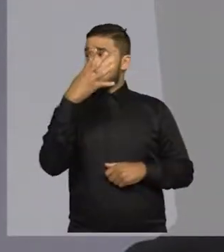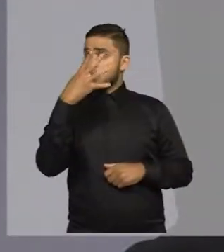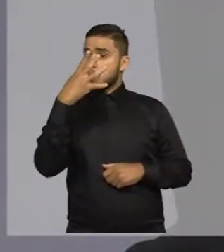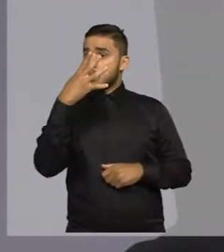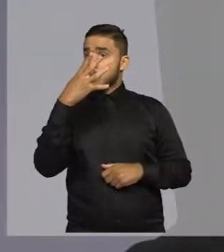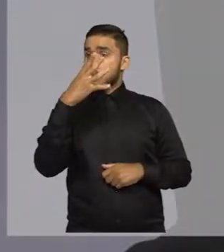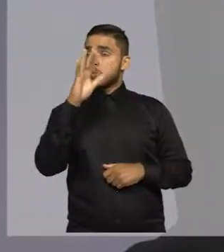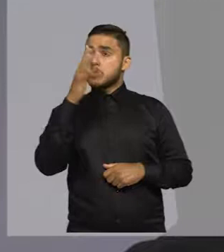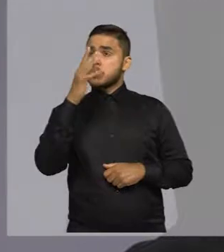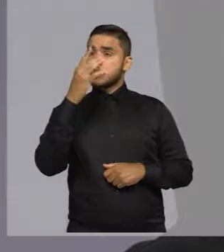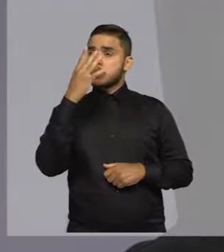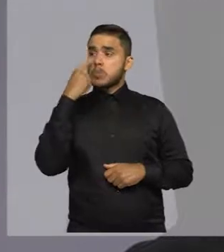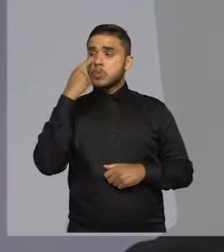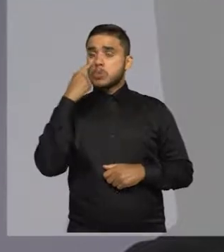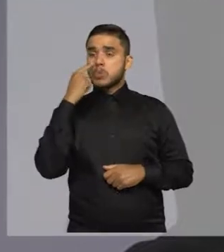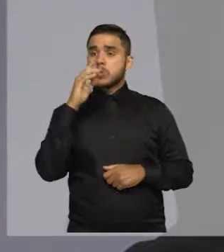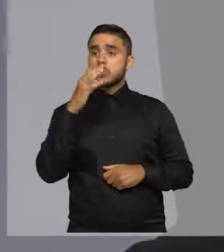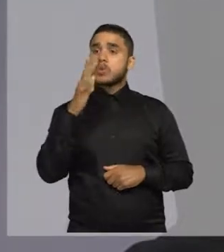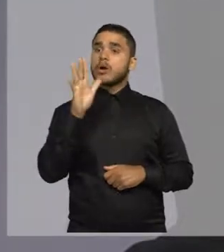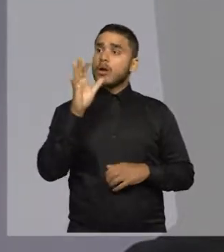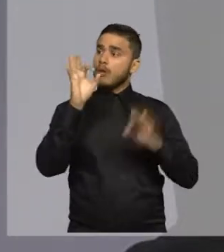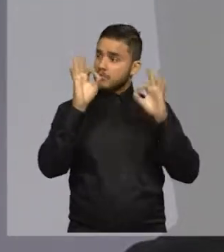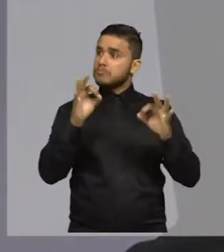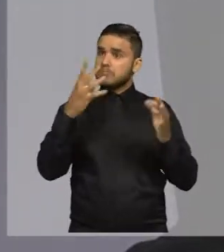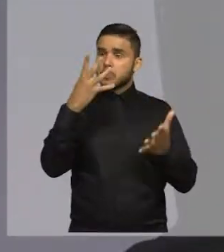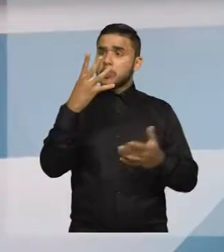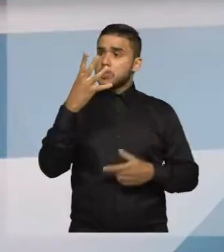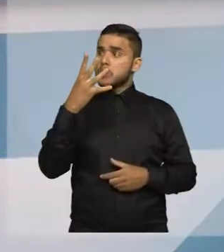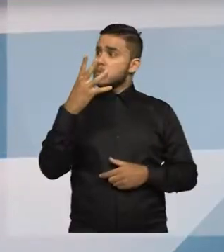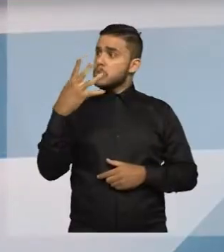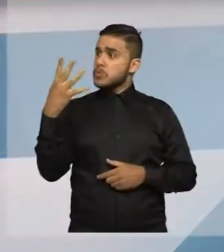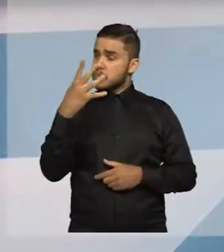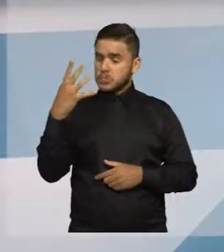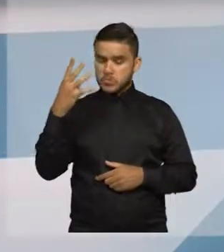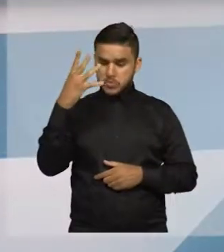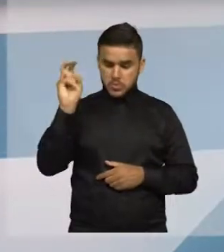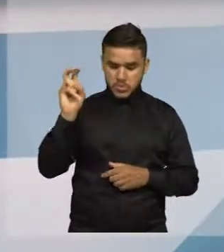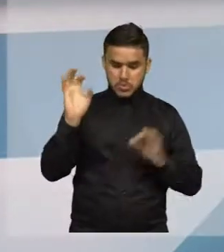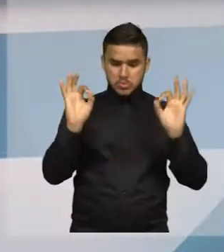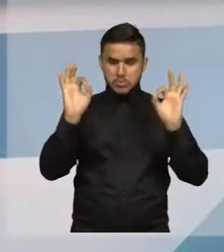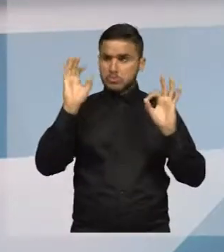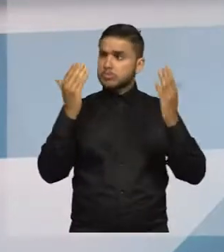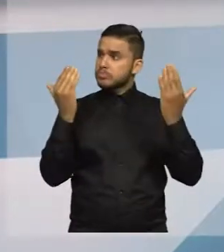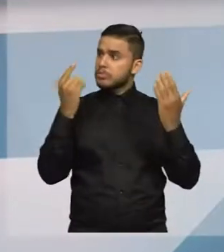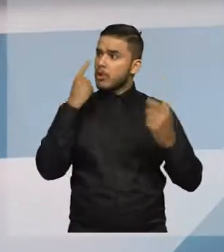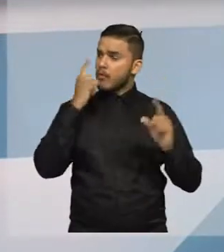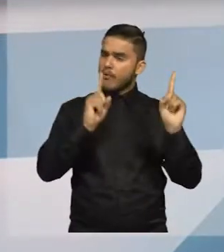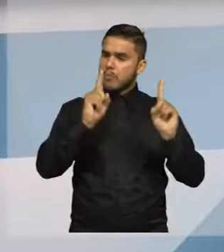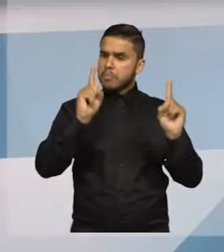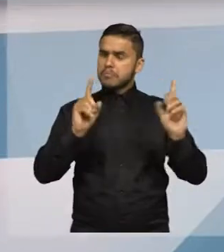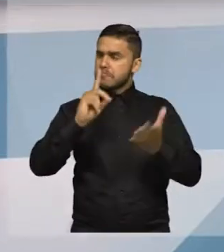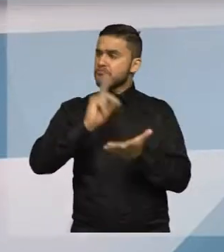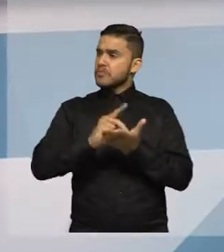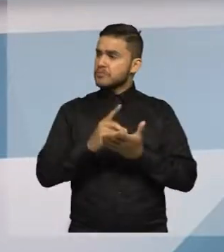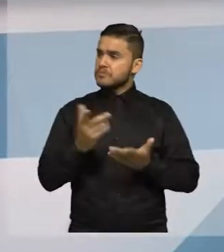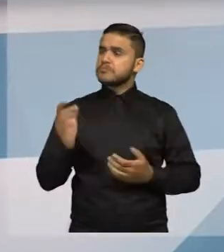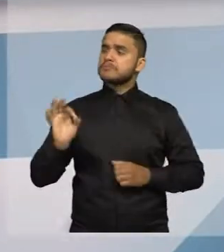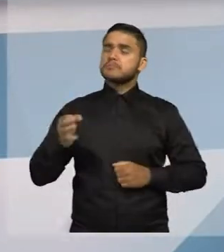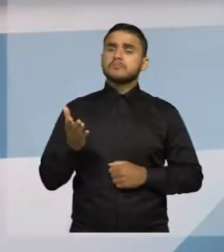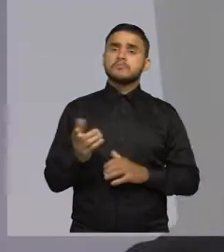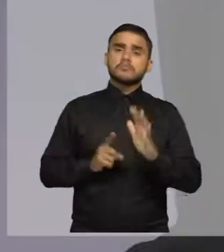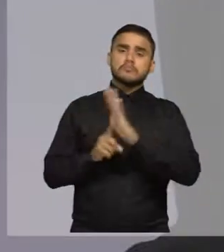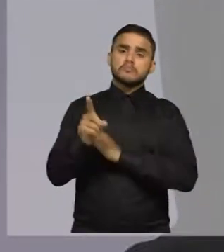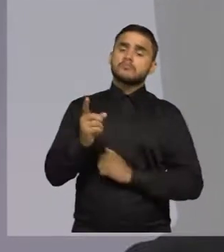55,7% de probabilidade para o Bolsonaro e se confirmou exatamente os 55%. Qual é a sua